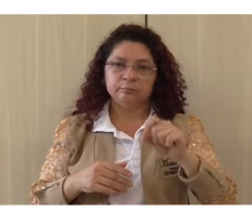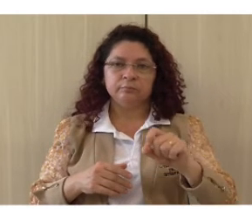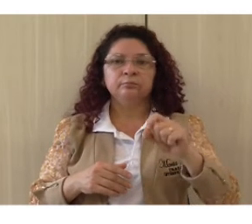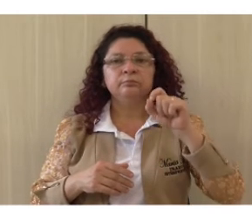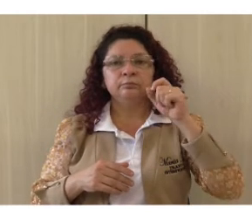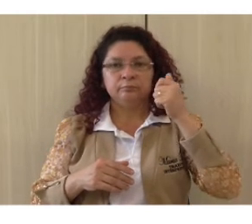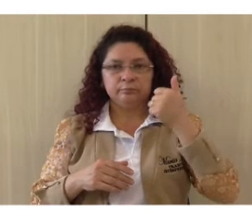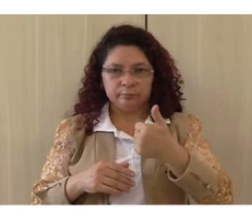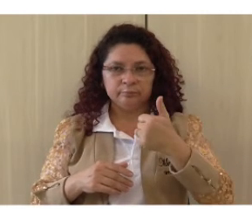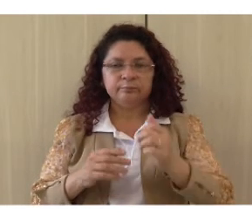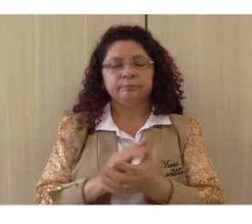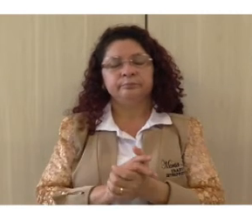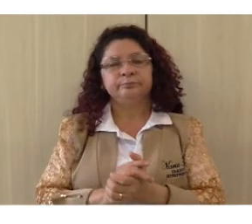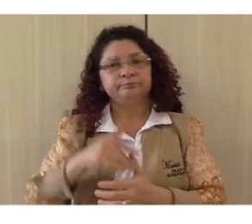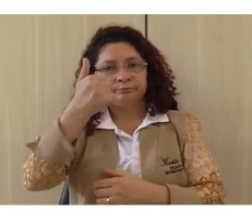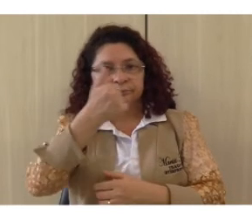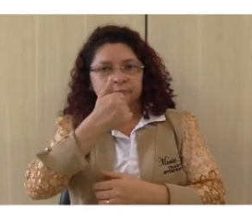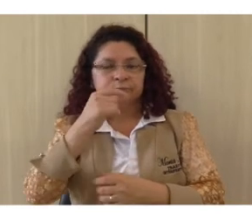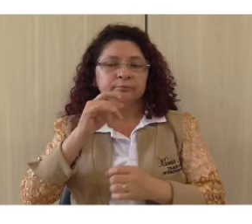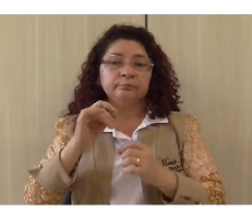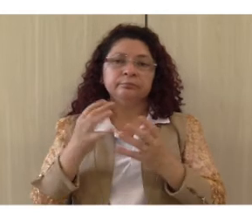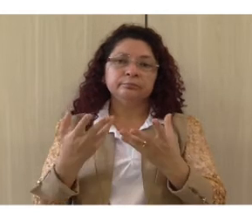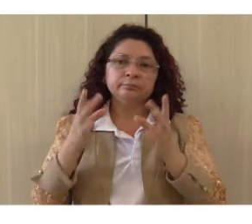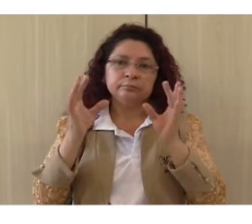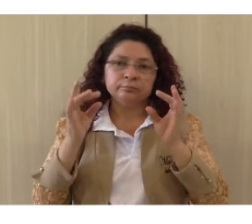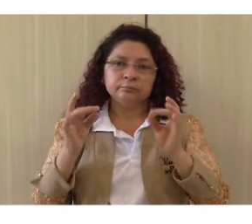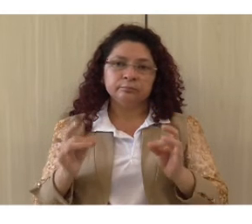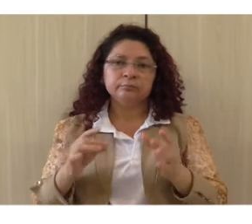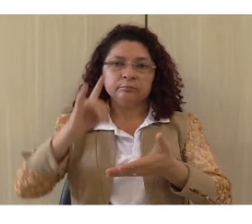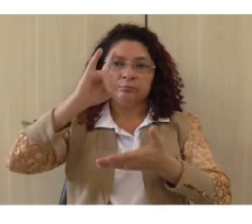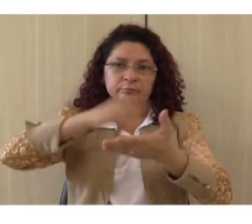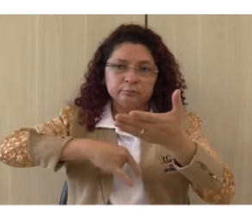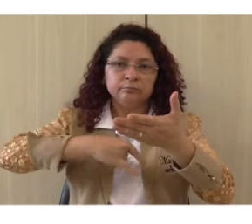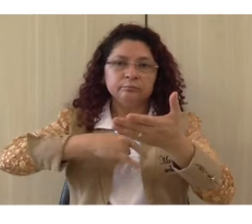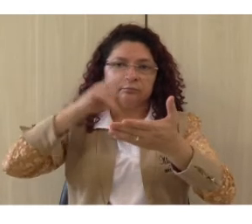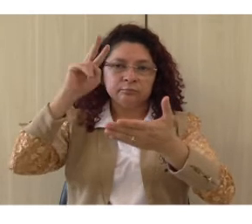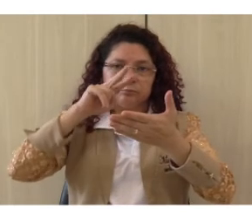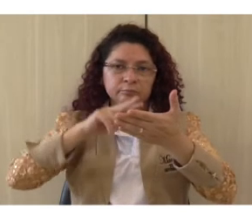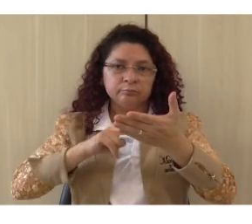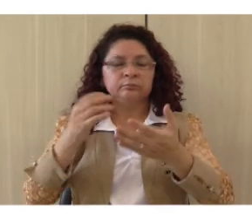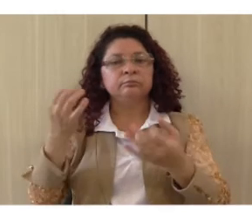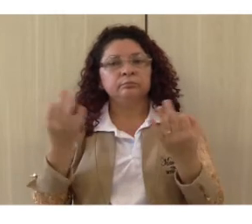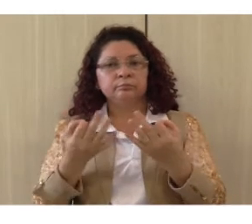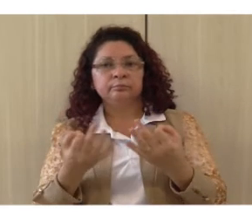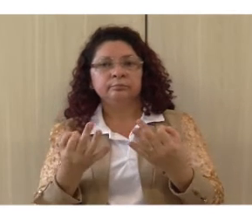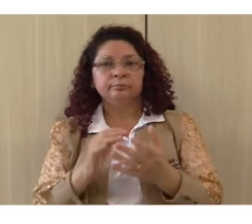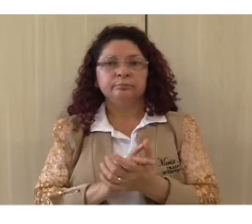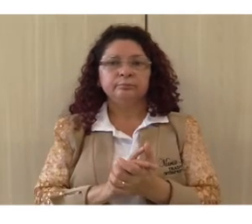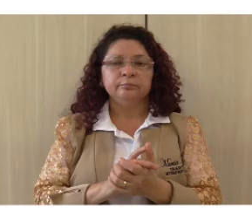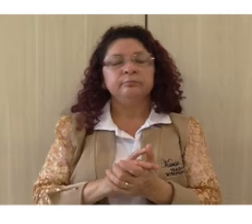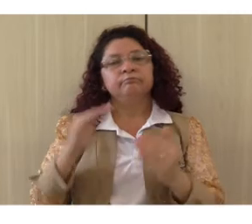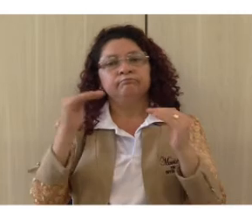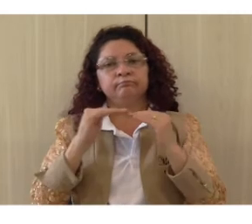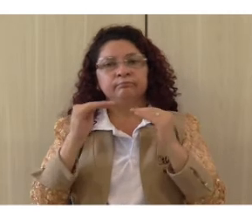6.2.1.1. A primeira fase do certame consistirá em análise documental, que ateste o perfil do candidato de acordo